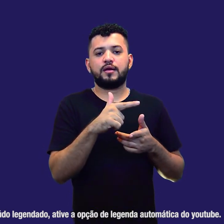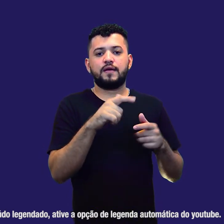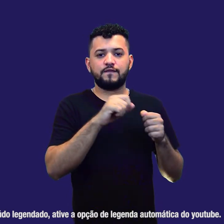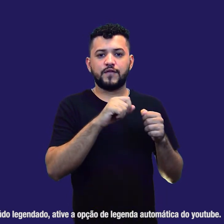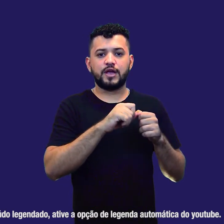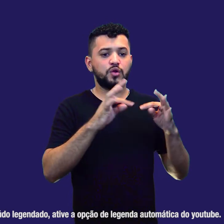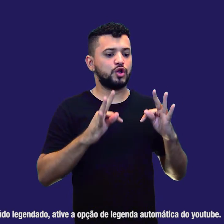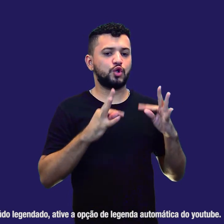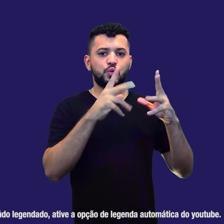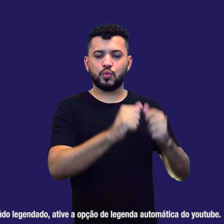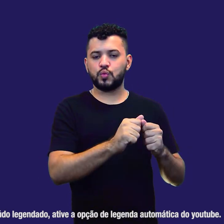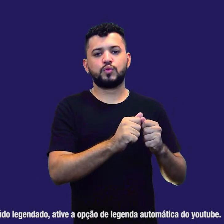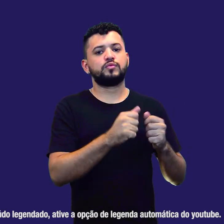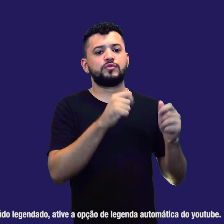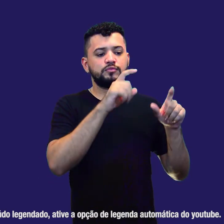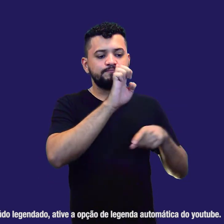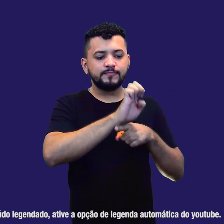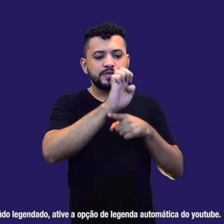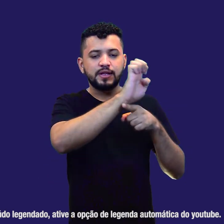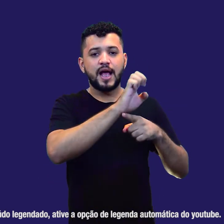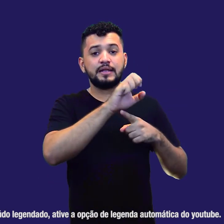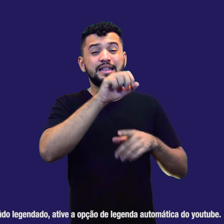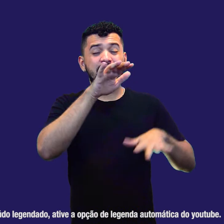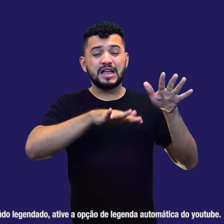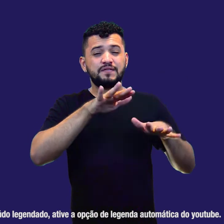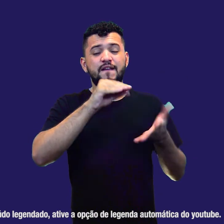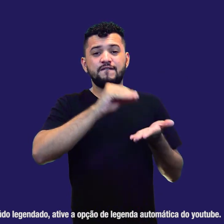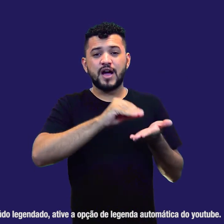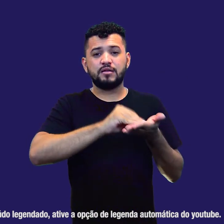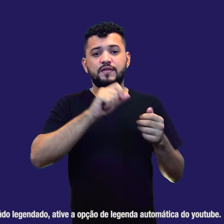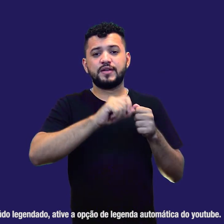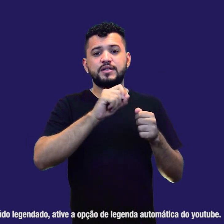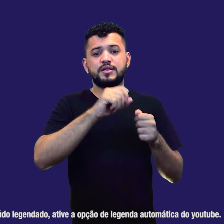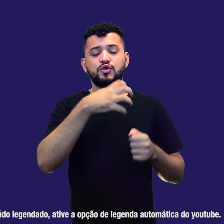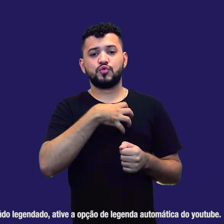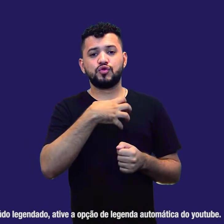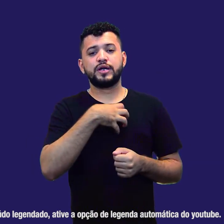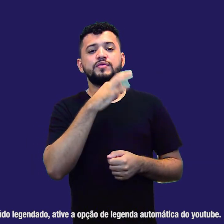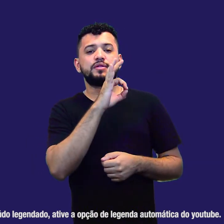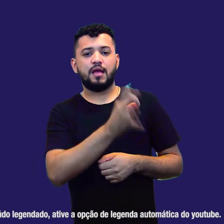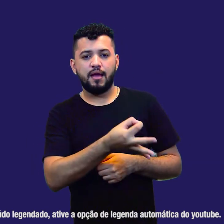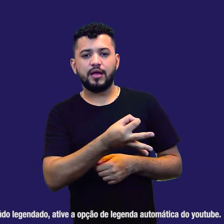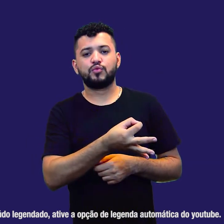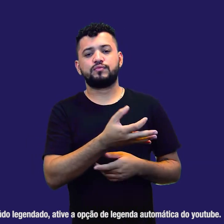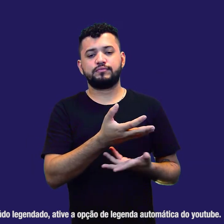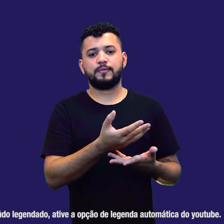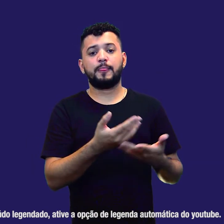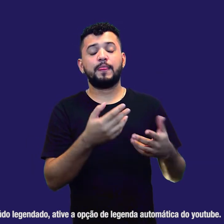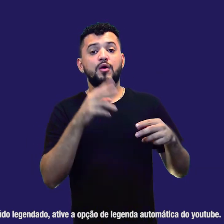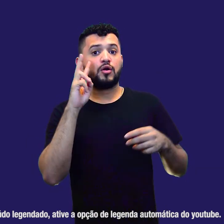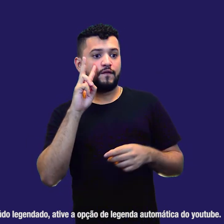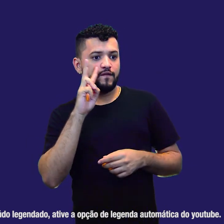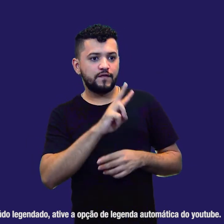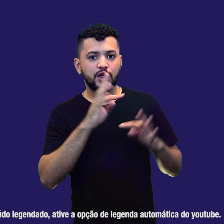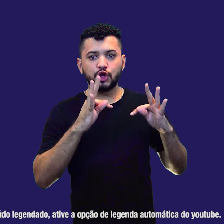e não são executados da maneira correta em todos os estados. Então a gente ainda acompanha todas as denúncias,